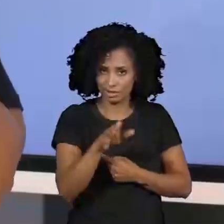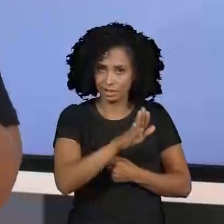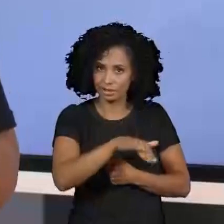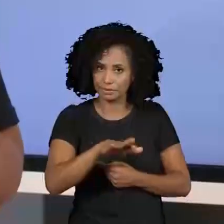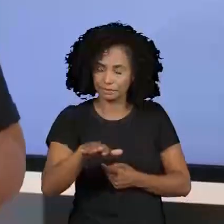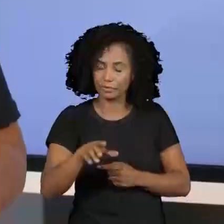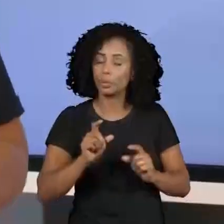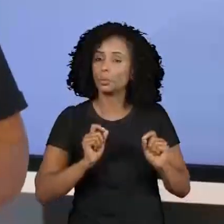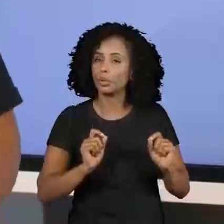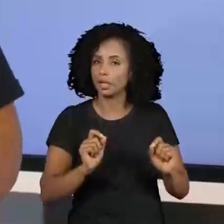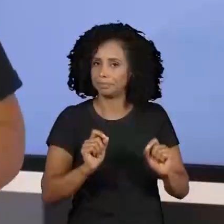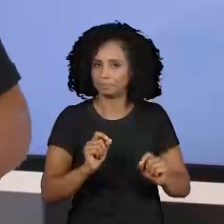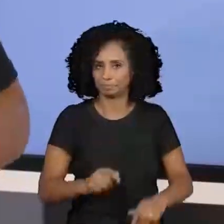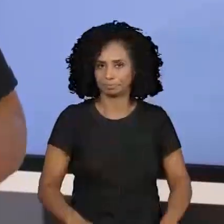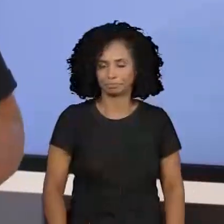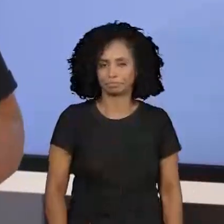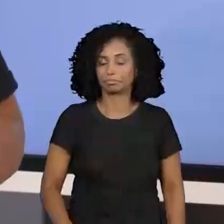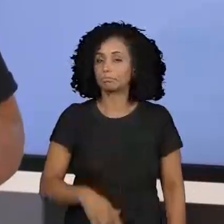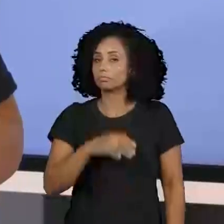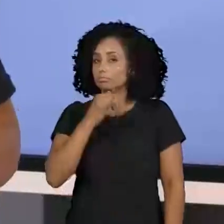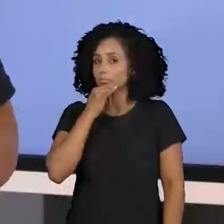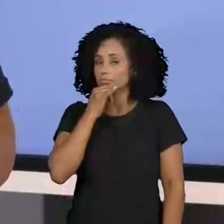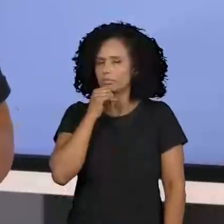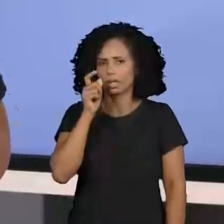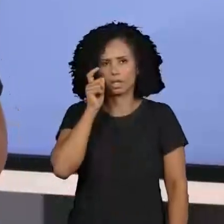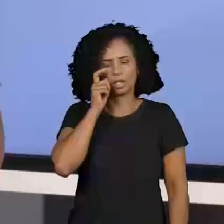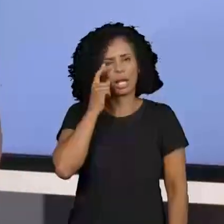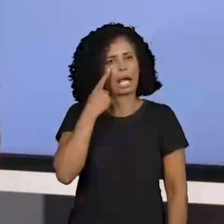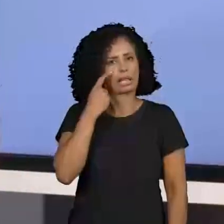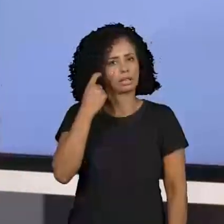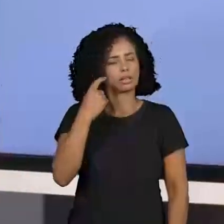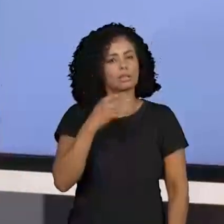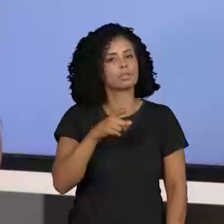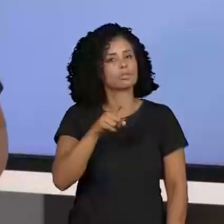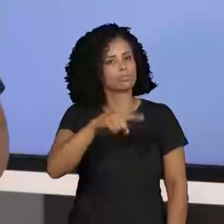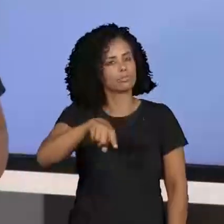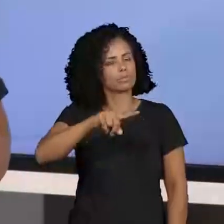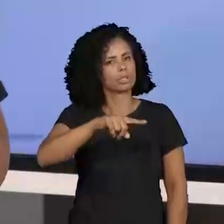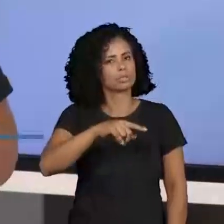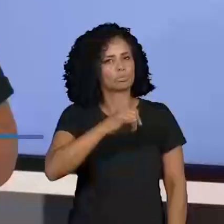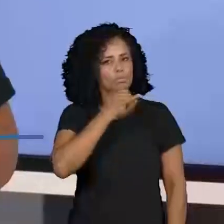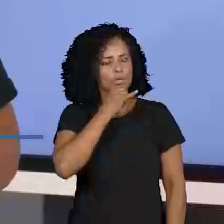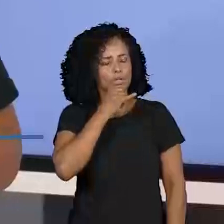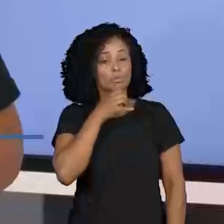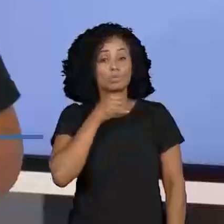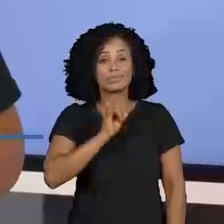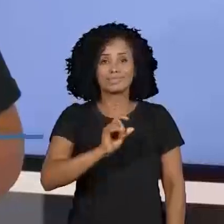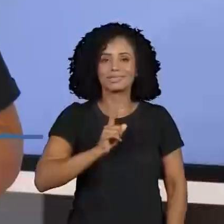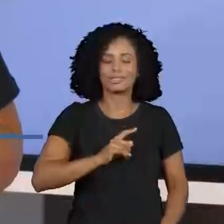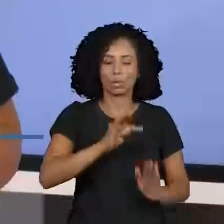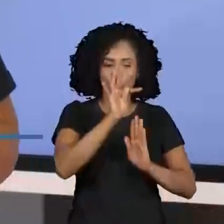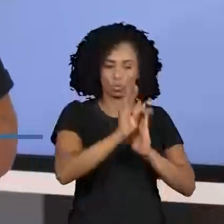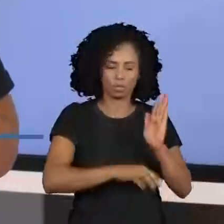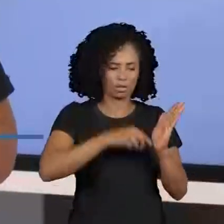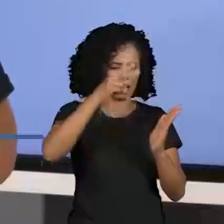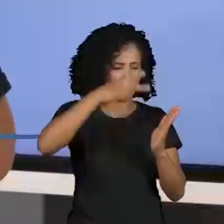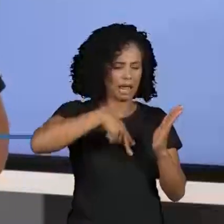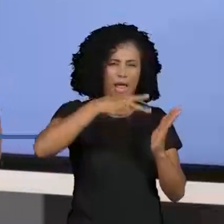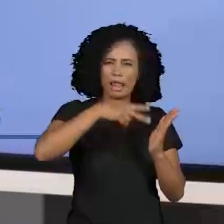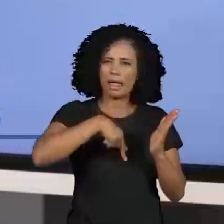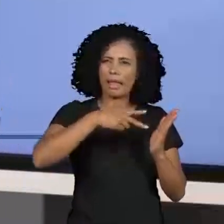da seguinte forma isso é interessante quando você for revisar uma produção textual sua